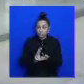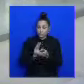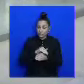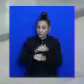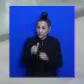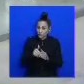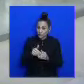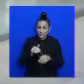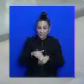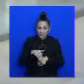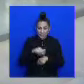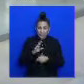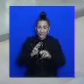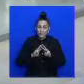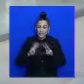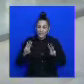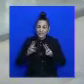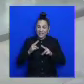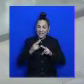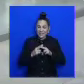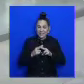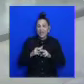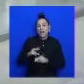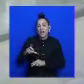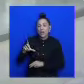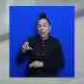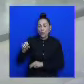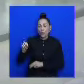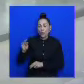e muito mais através do site da Caixa, em